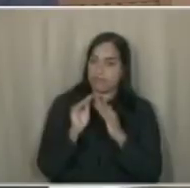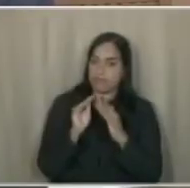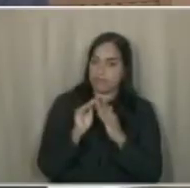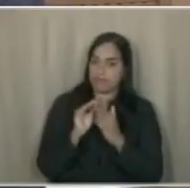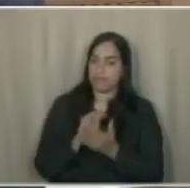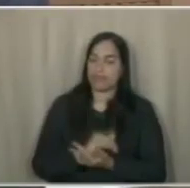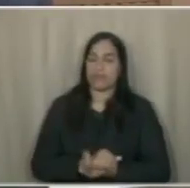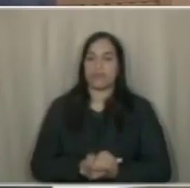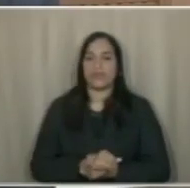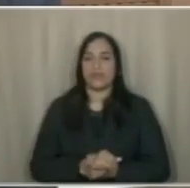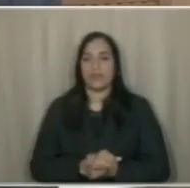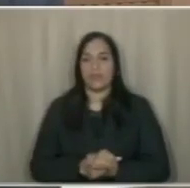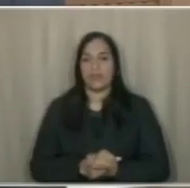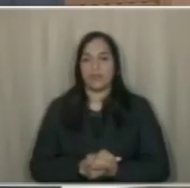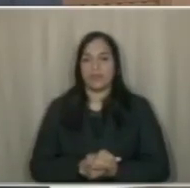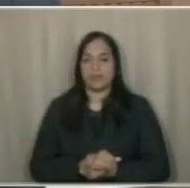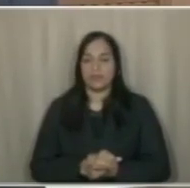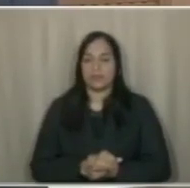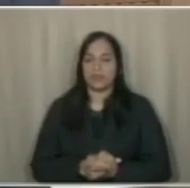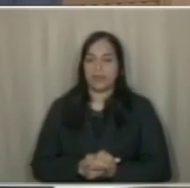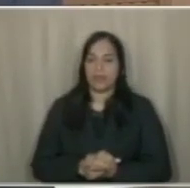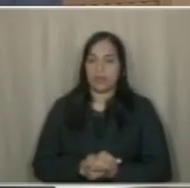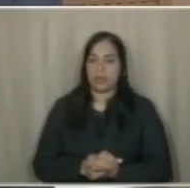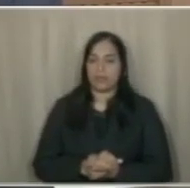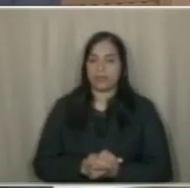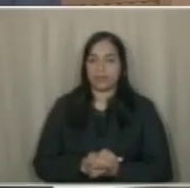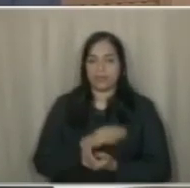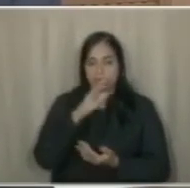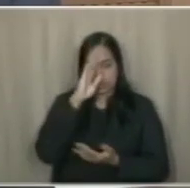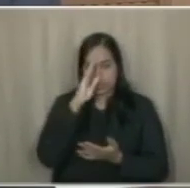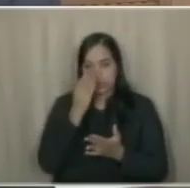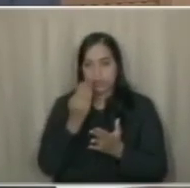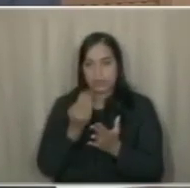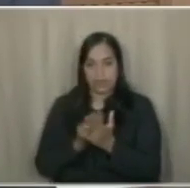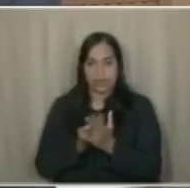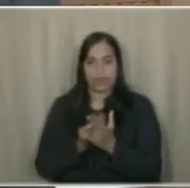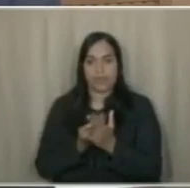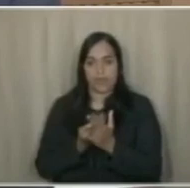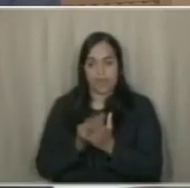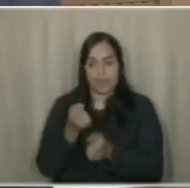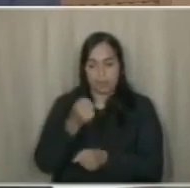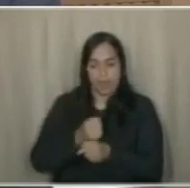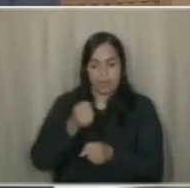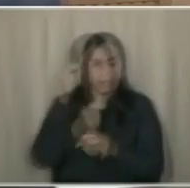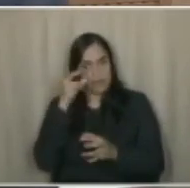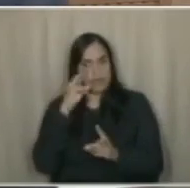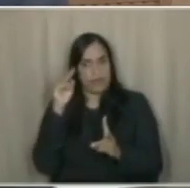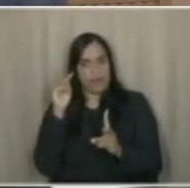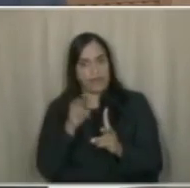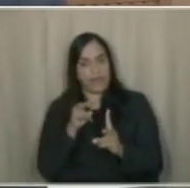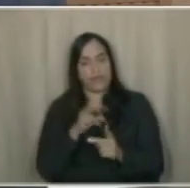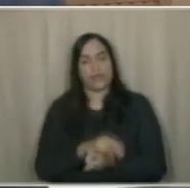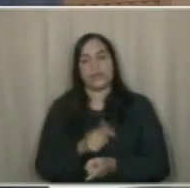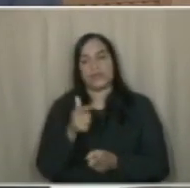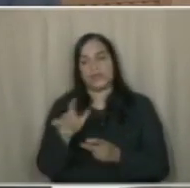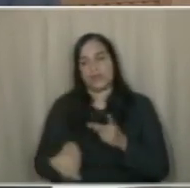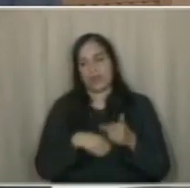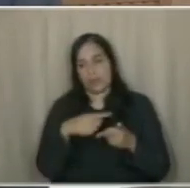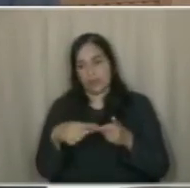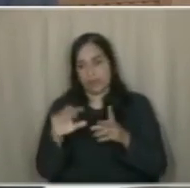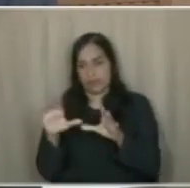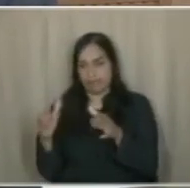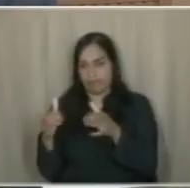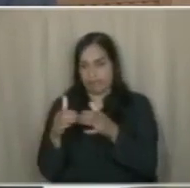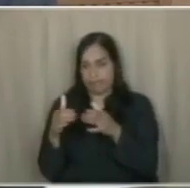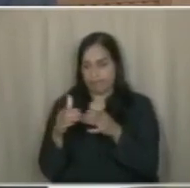e acredito merecerá ser contemplada com as obras de drenagem de pavimentação outra comunidade que eu